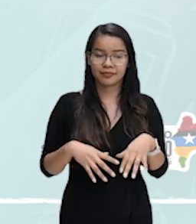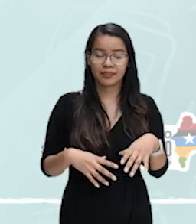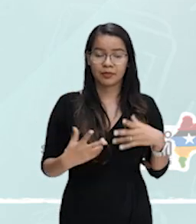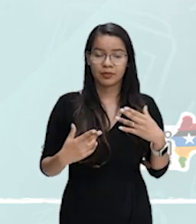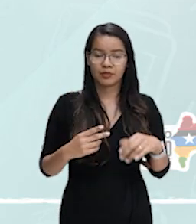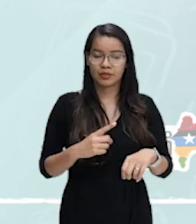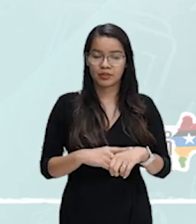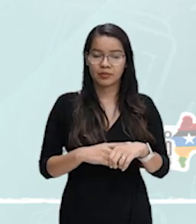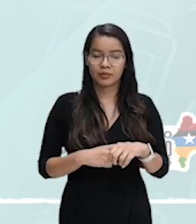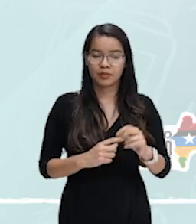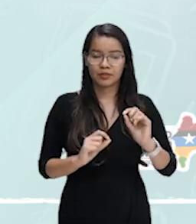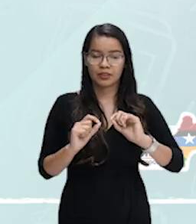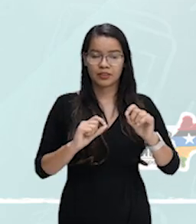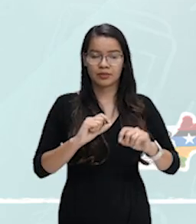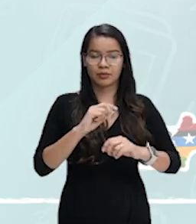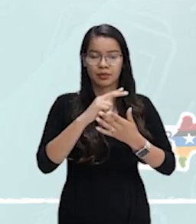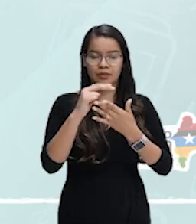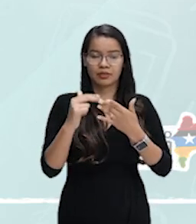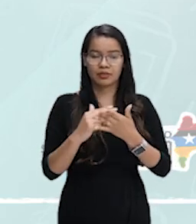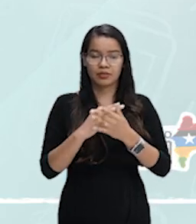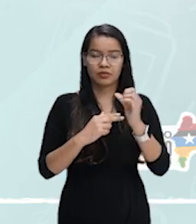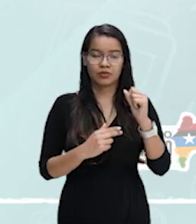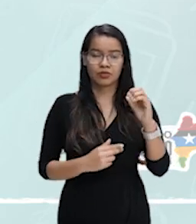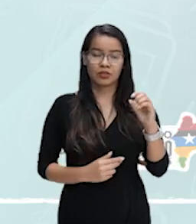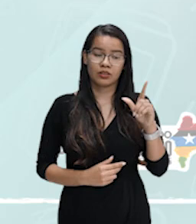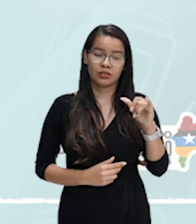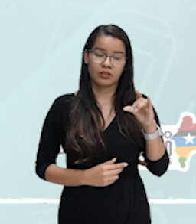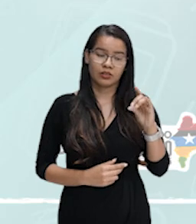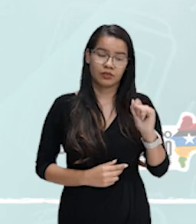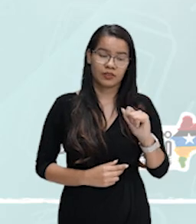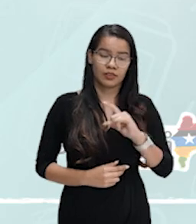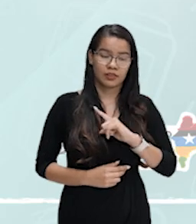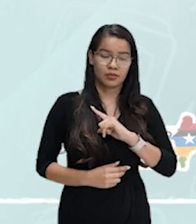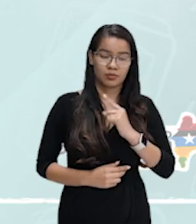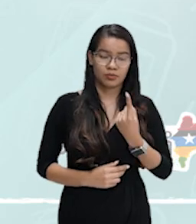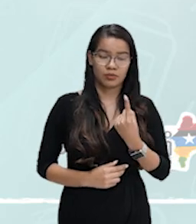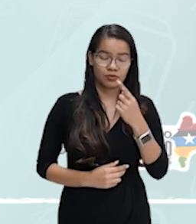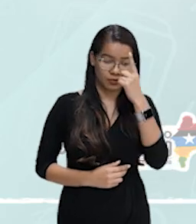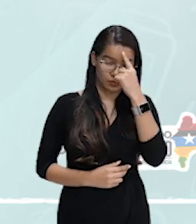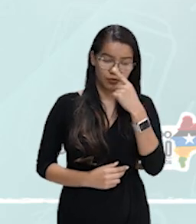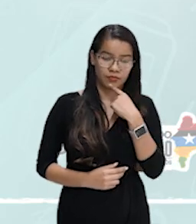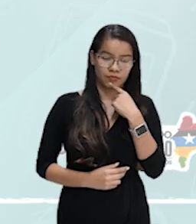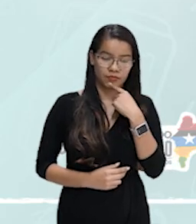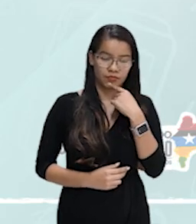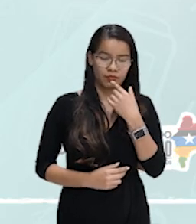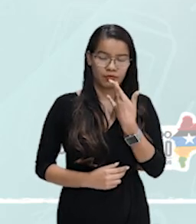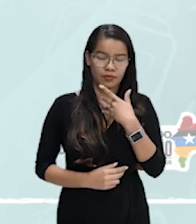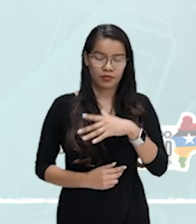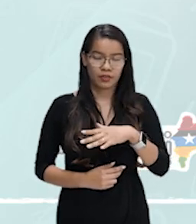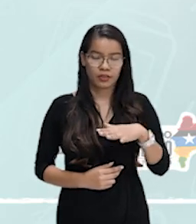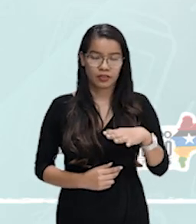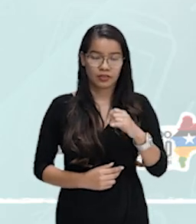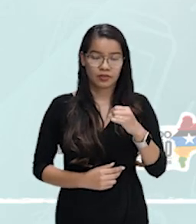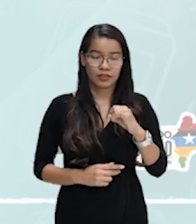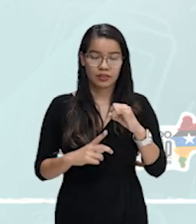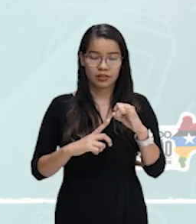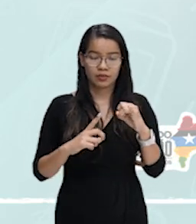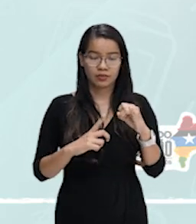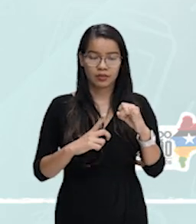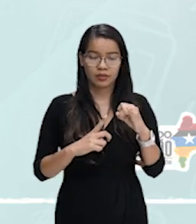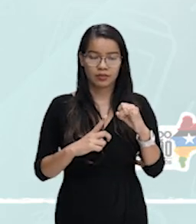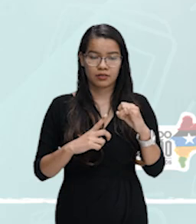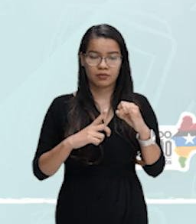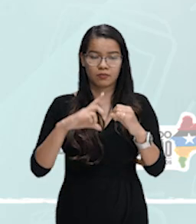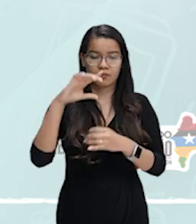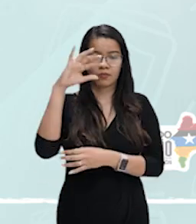tem uma paisagem sólida, você tem uma figura feminina de lado aqui. Ao mesmo tempo que você tem uma árvore seca, sem